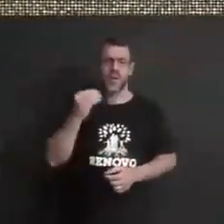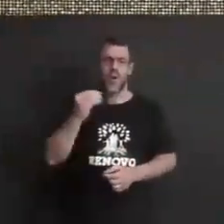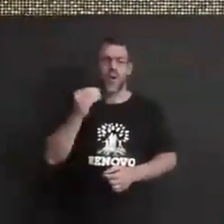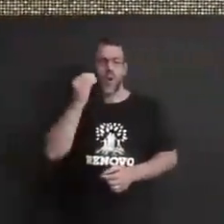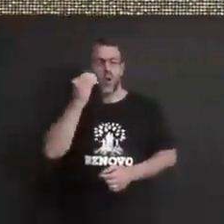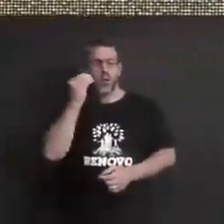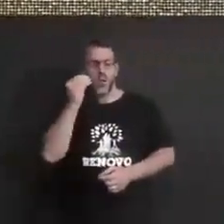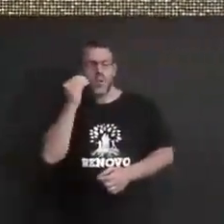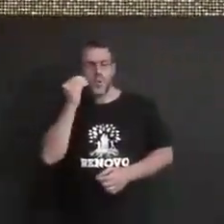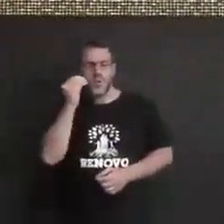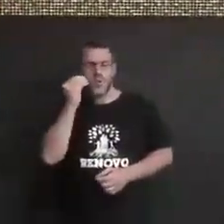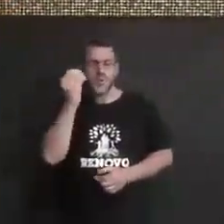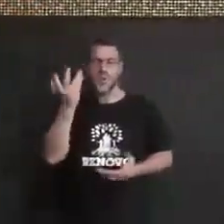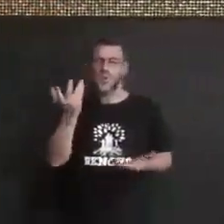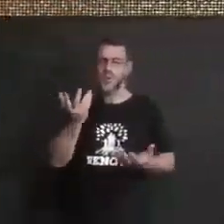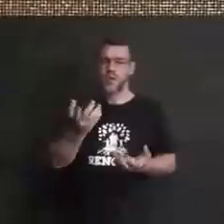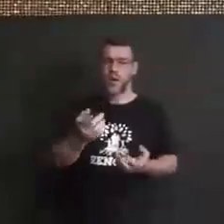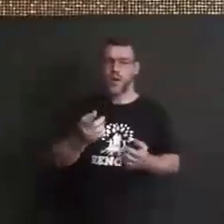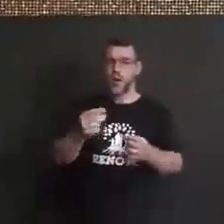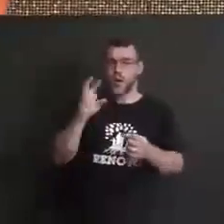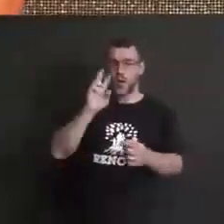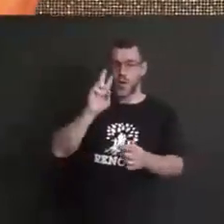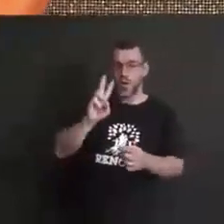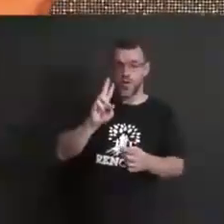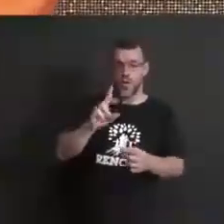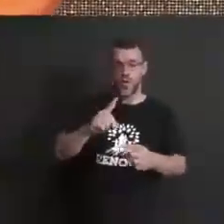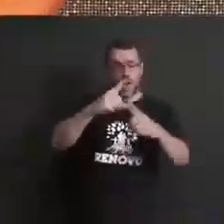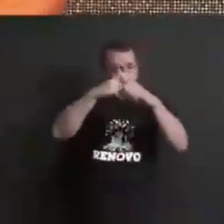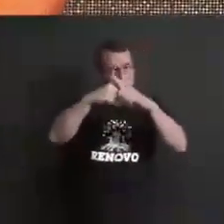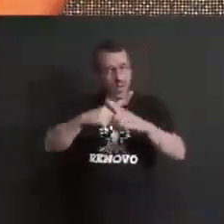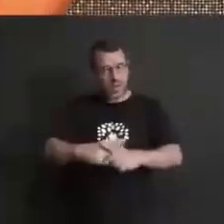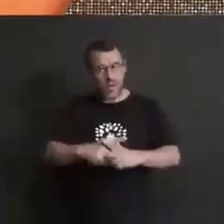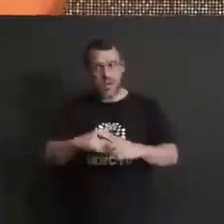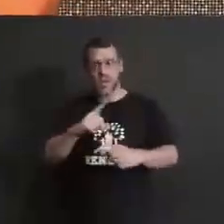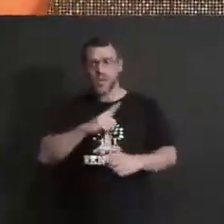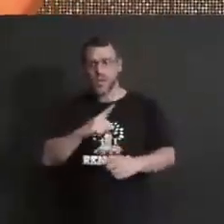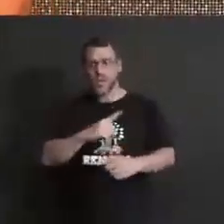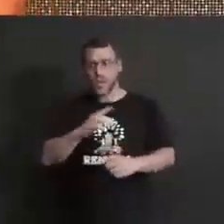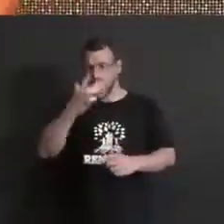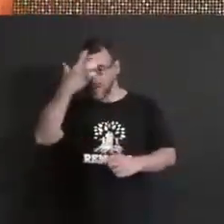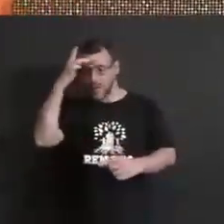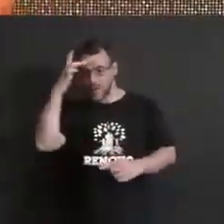Olha o desafio. Nós temos gente participando da política nesse ano.